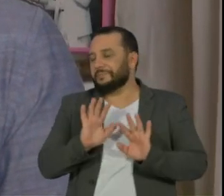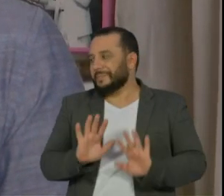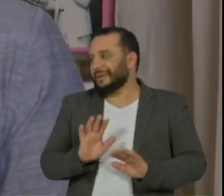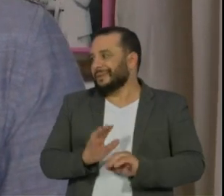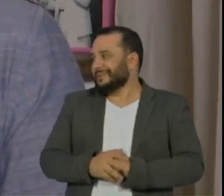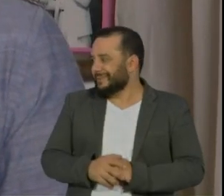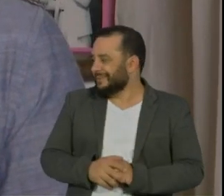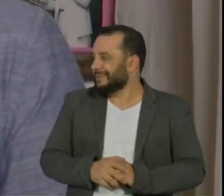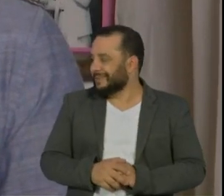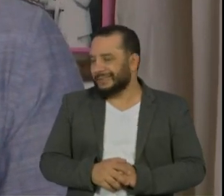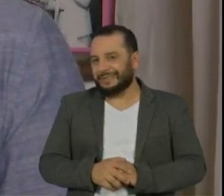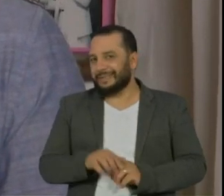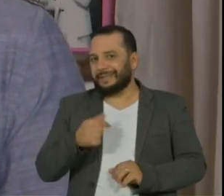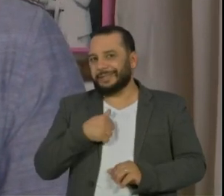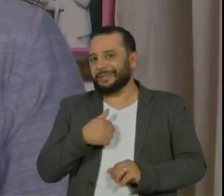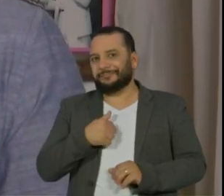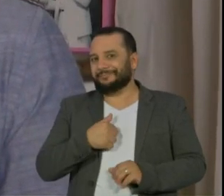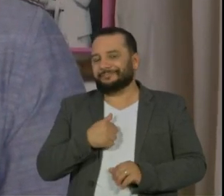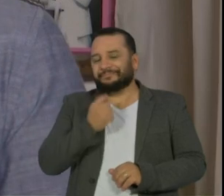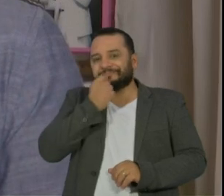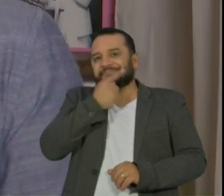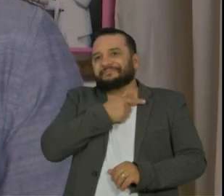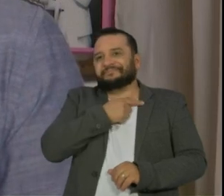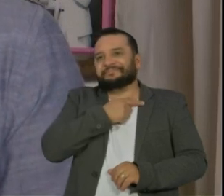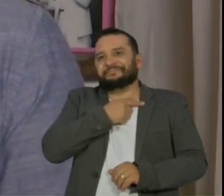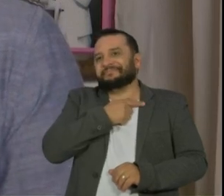que eu achei que eu não achei graça.